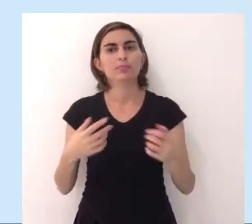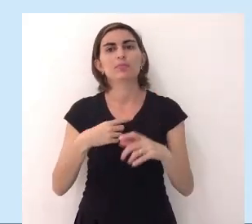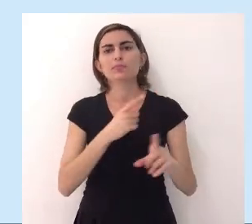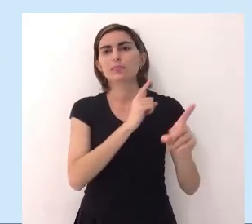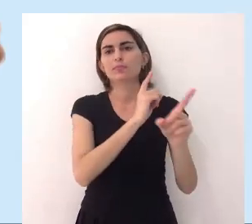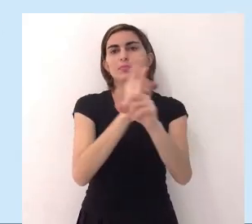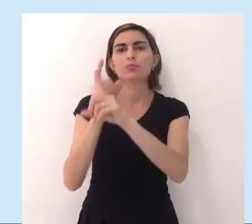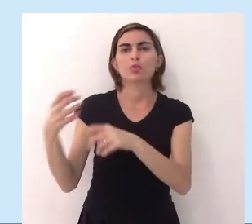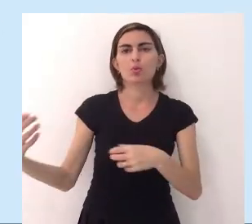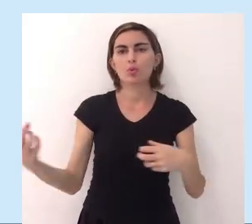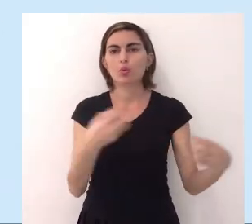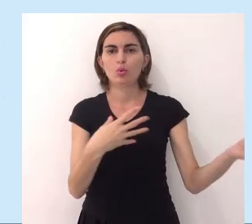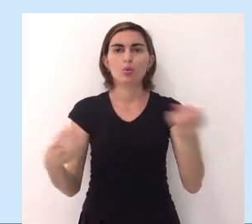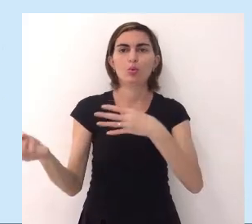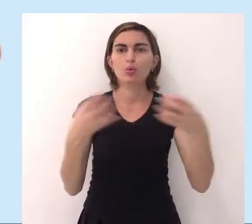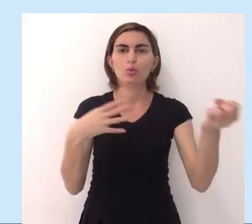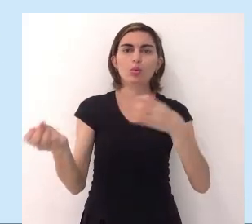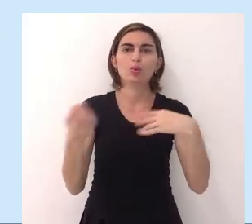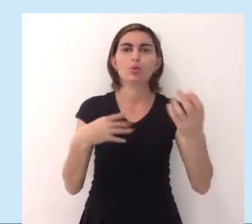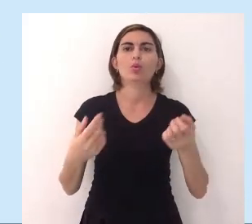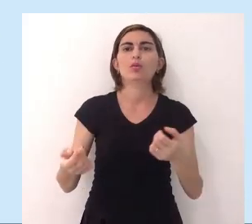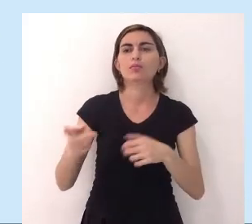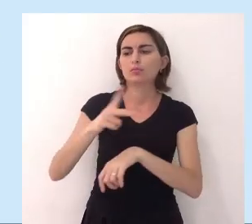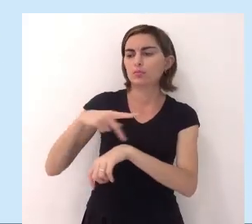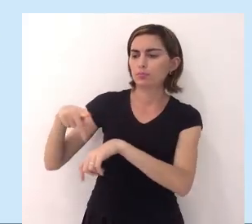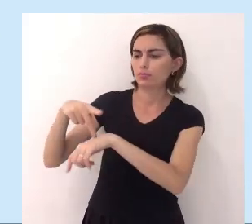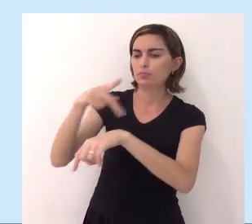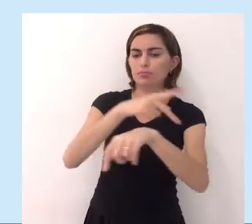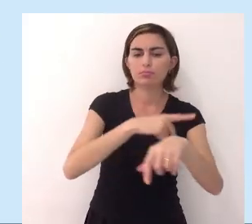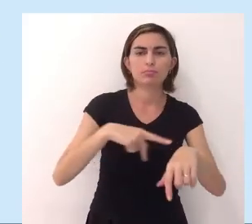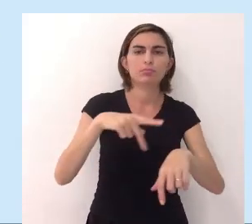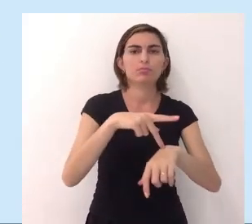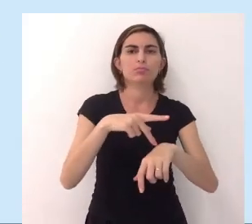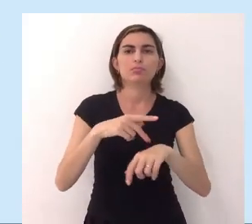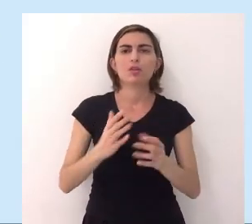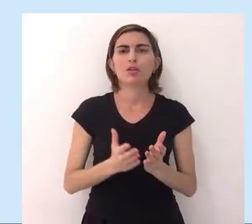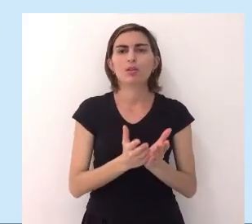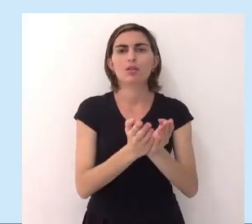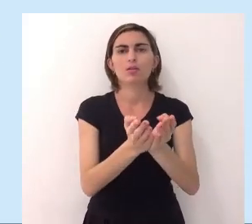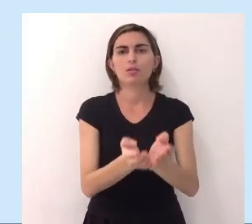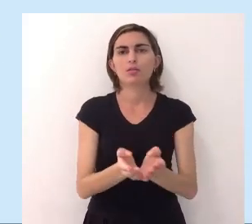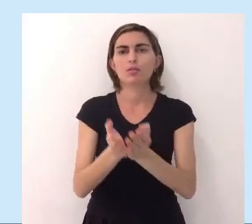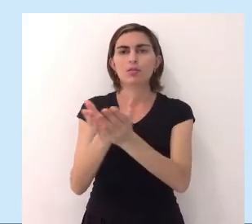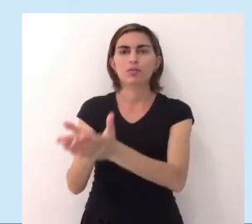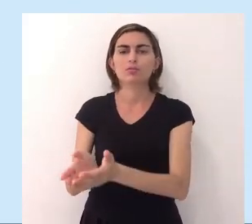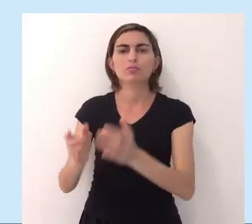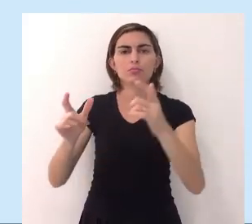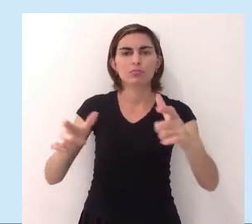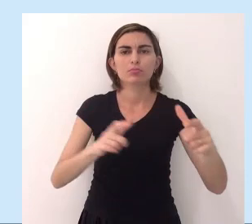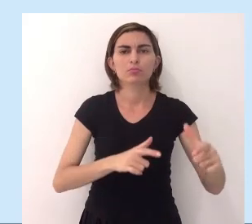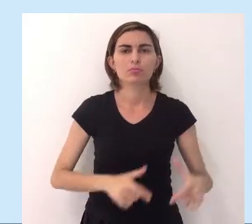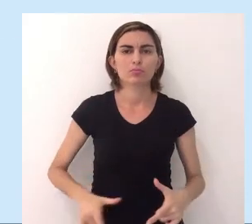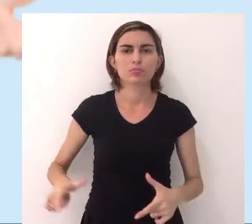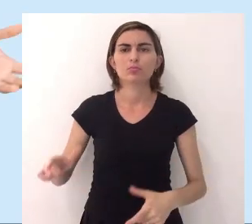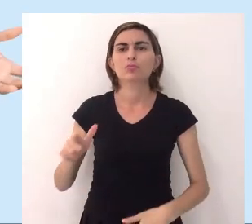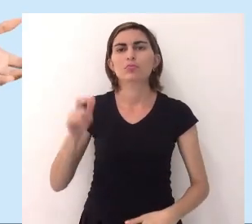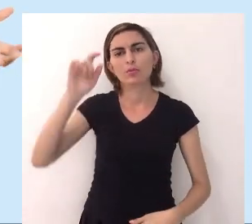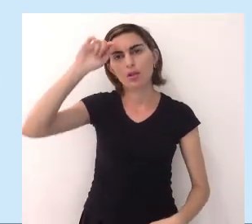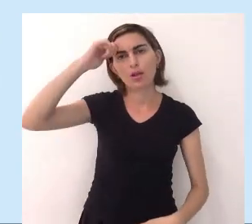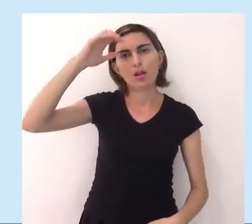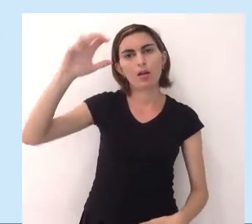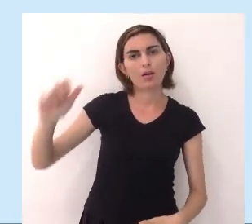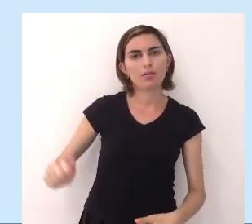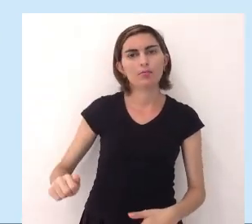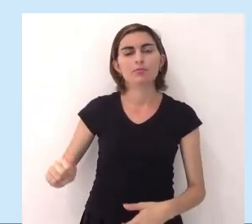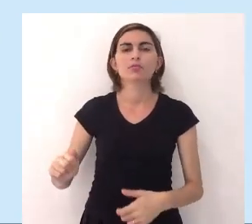se encontrar novos ambientes, né, novas nações, por meio dessas navegações. Então, a gente vai encontrar ambientes na